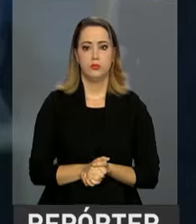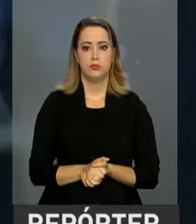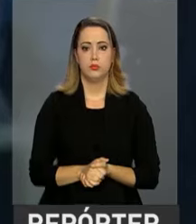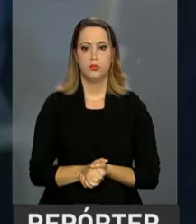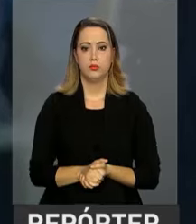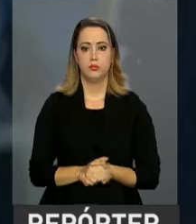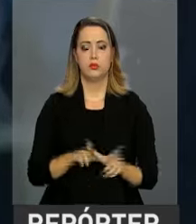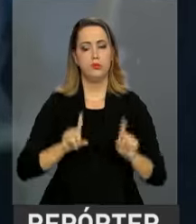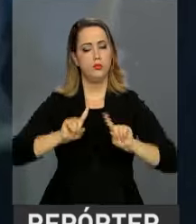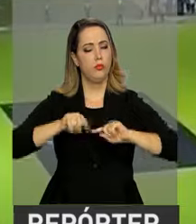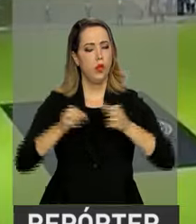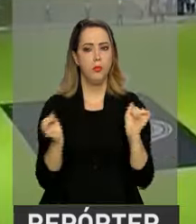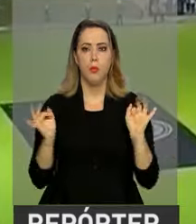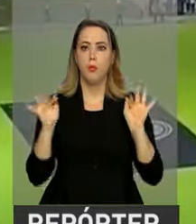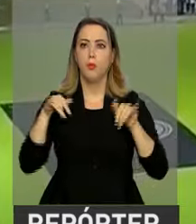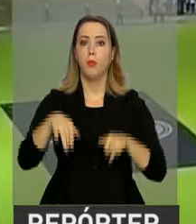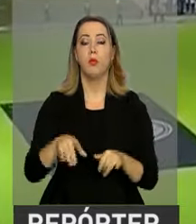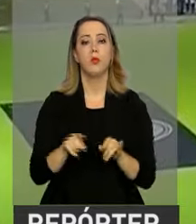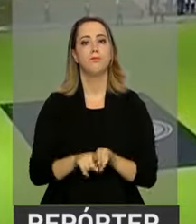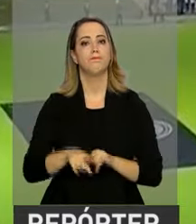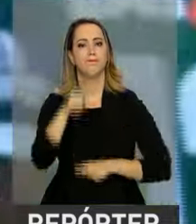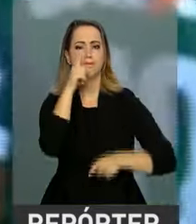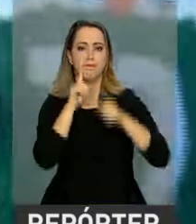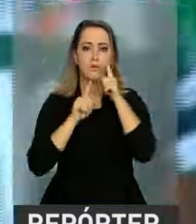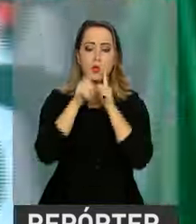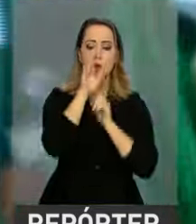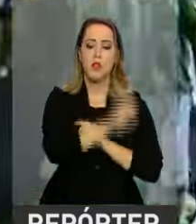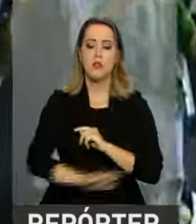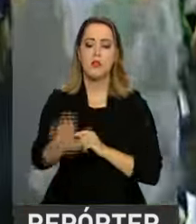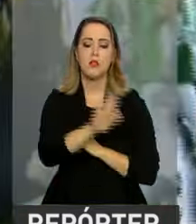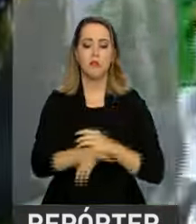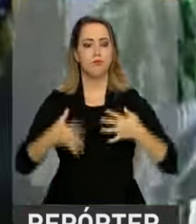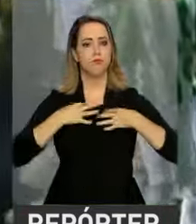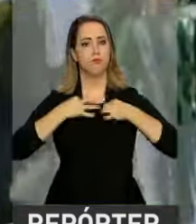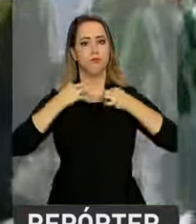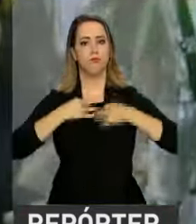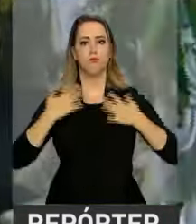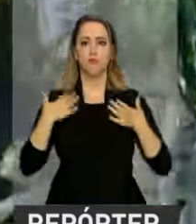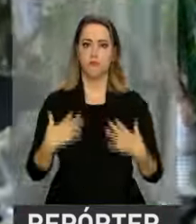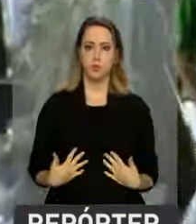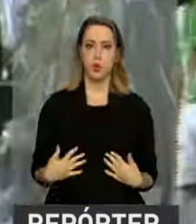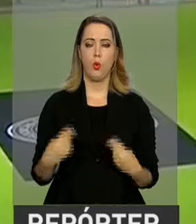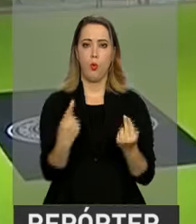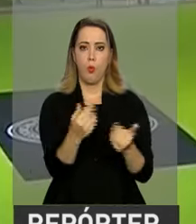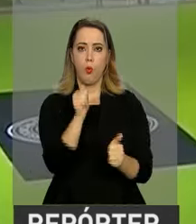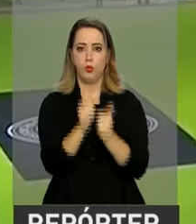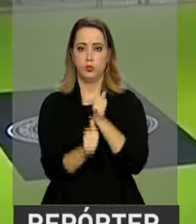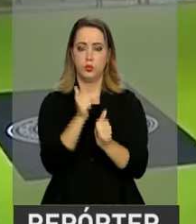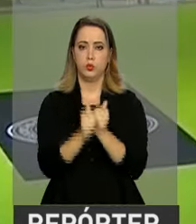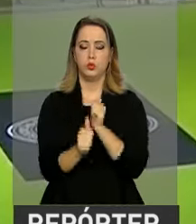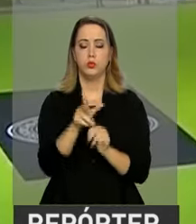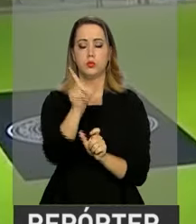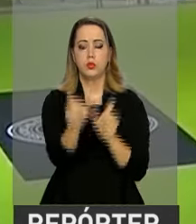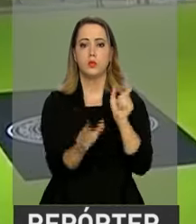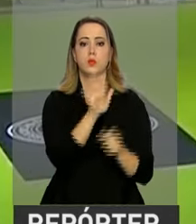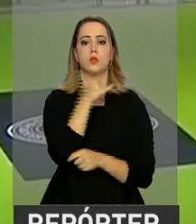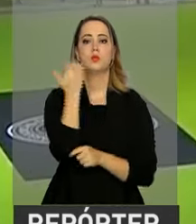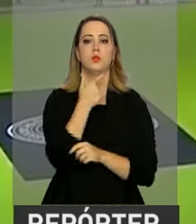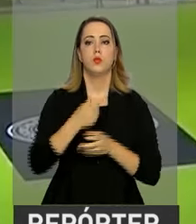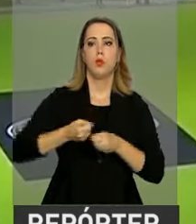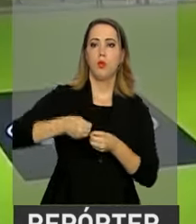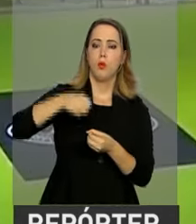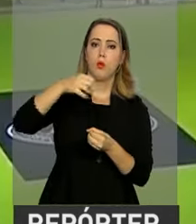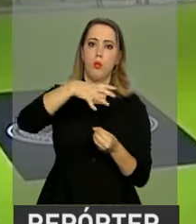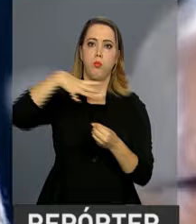E no fim da homenagem, mais emoção. Crianças com o uniforme da Chapecoense soltaram balões brancos enquanto